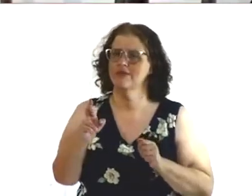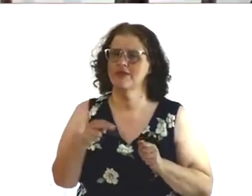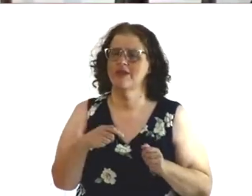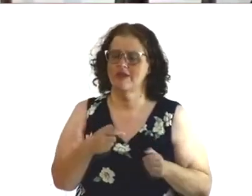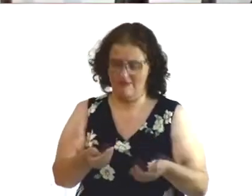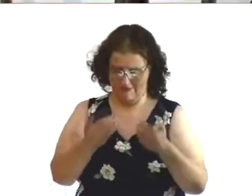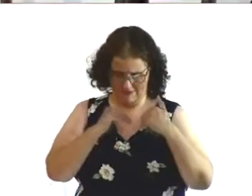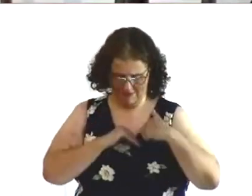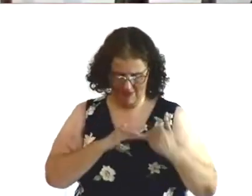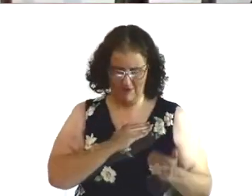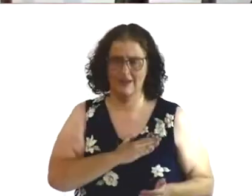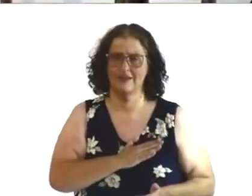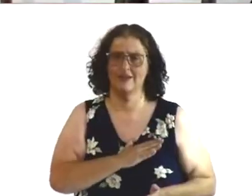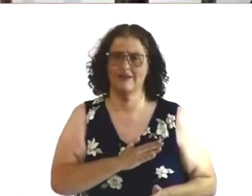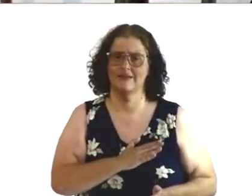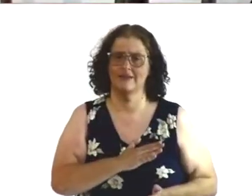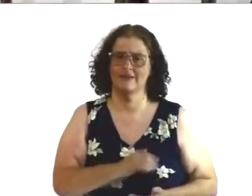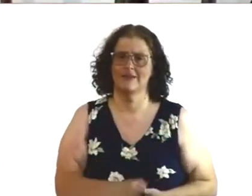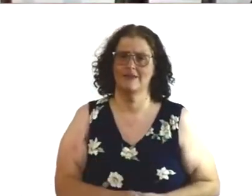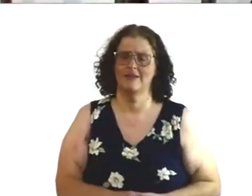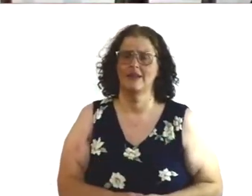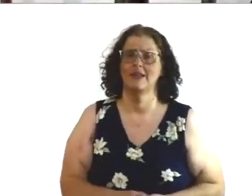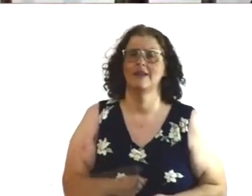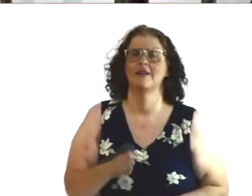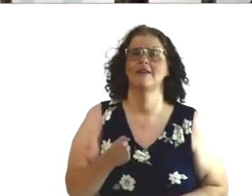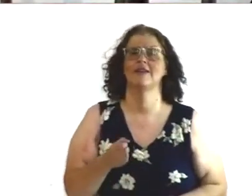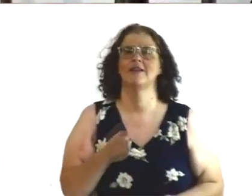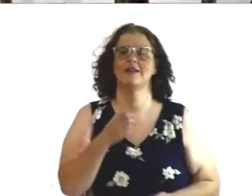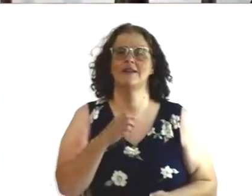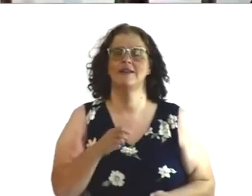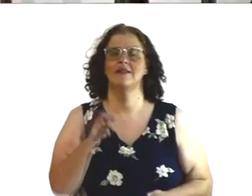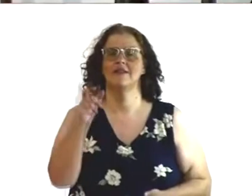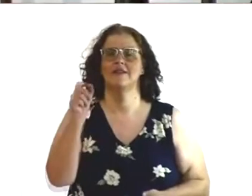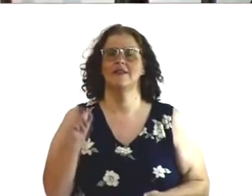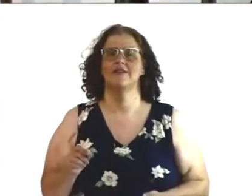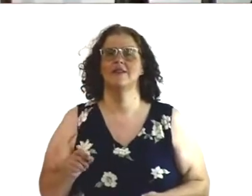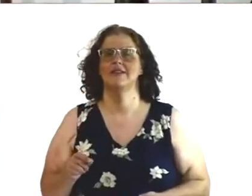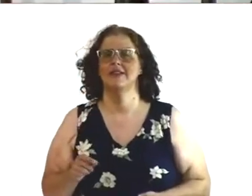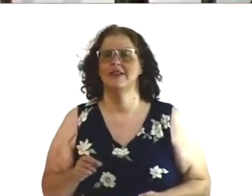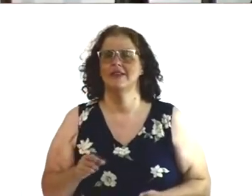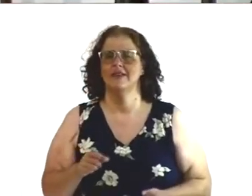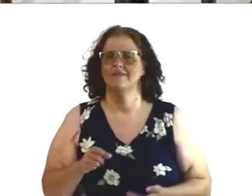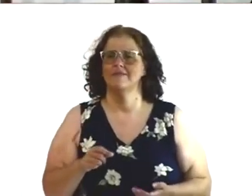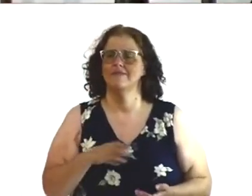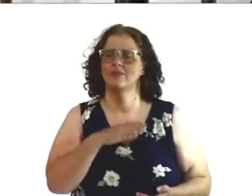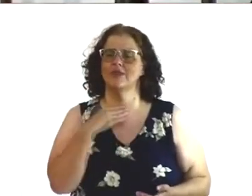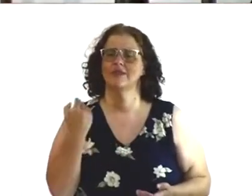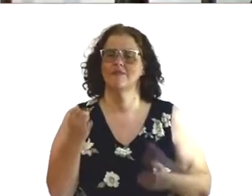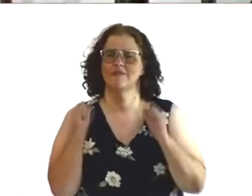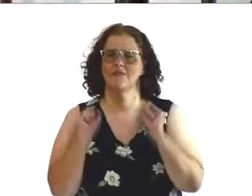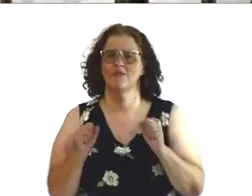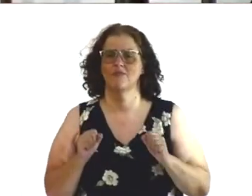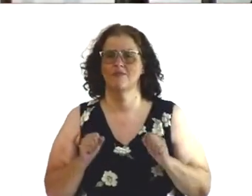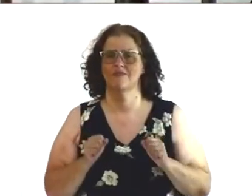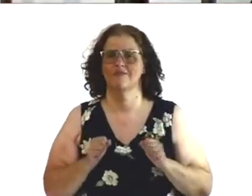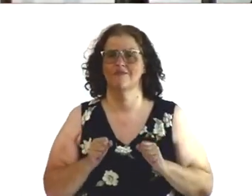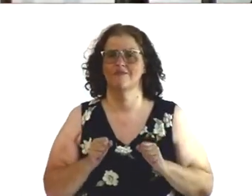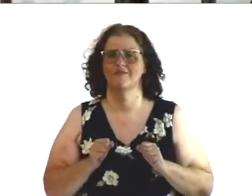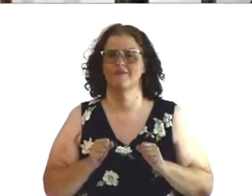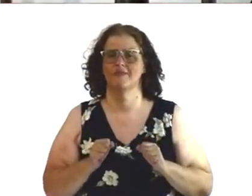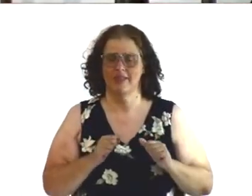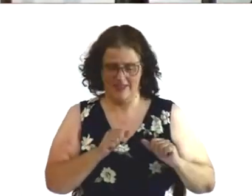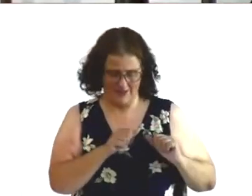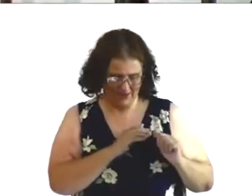Deus diz que Ele poderia habitar em qualquer lugar, mas é no coração do contrito que Ele faz a morada dele. É Isaías que